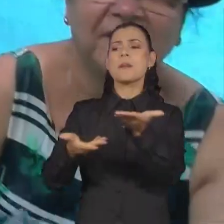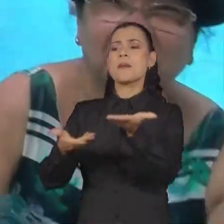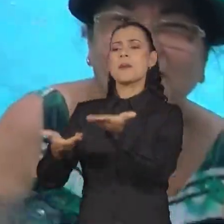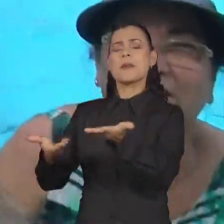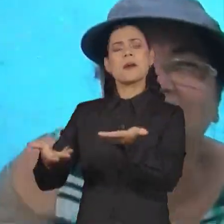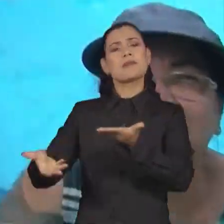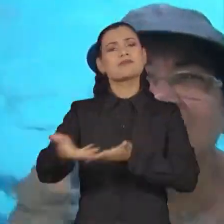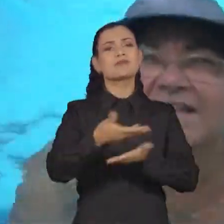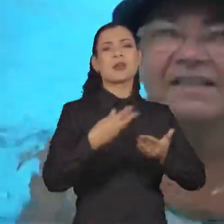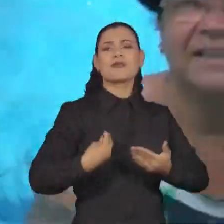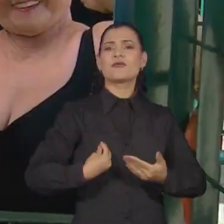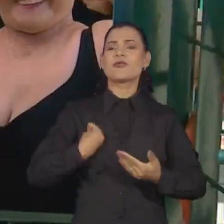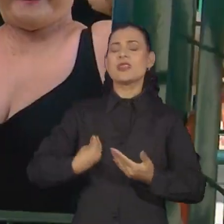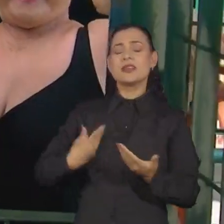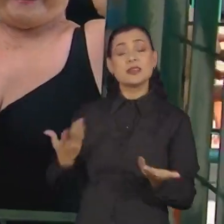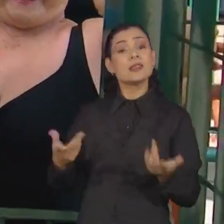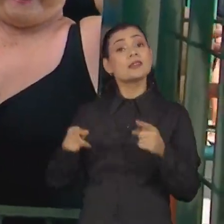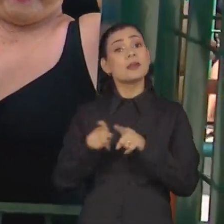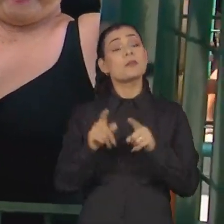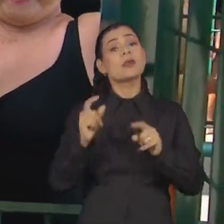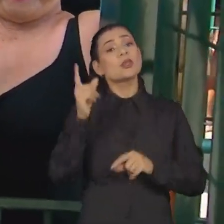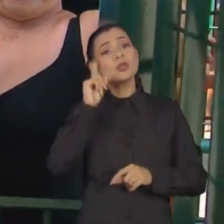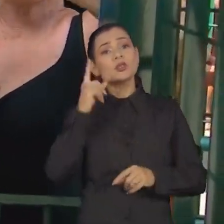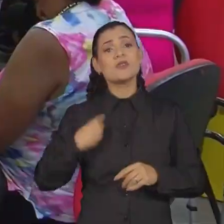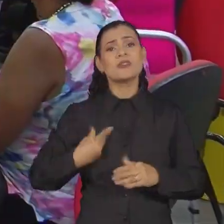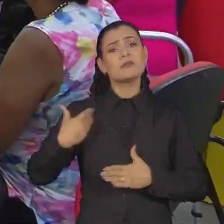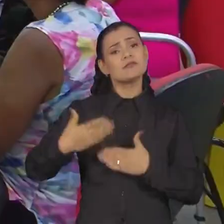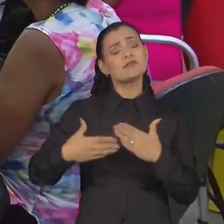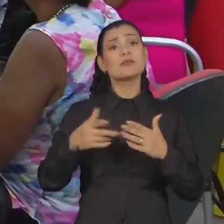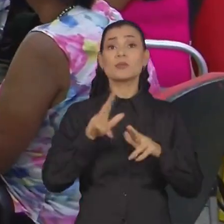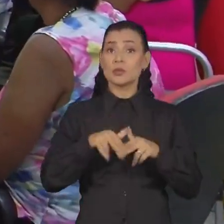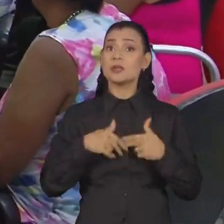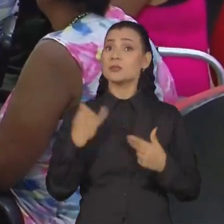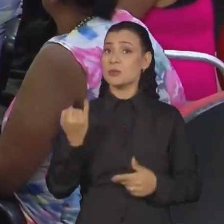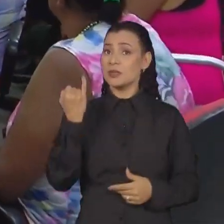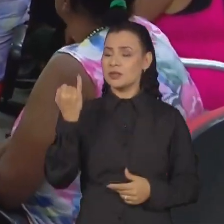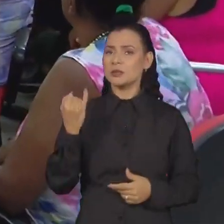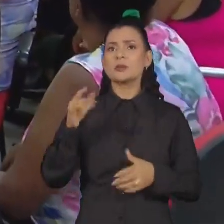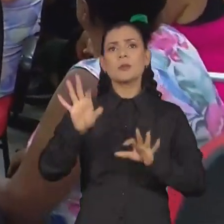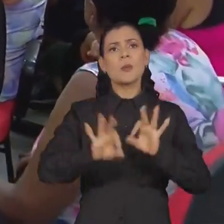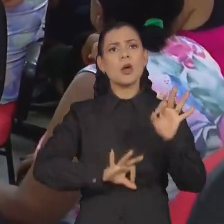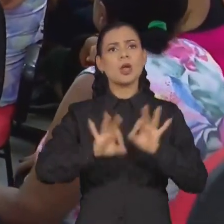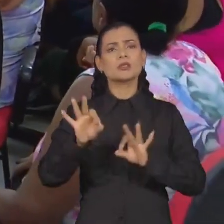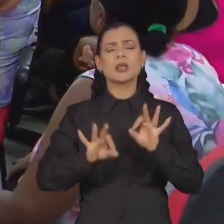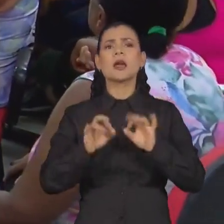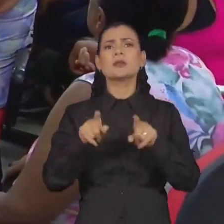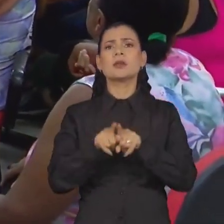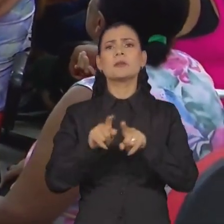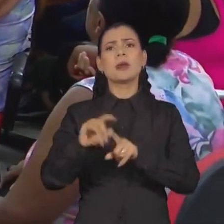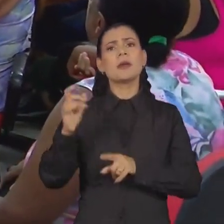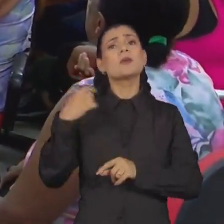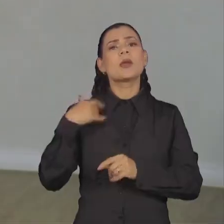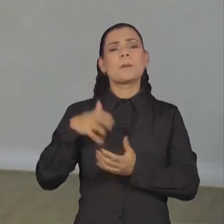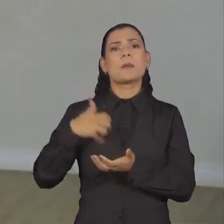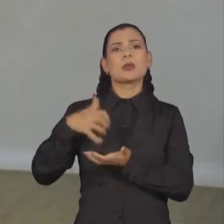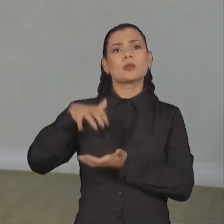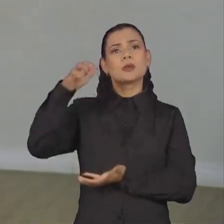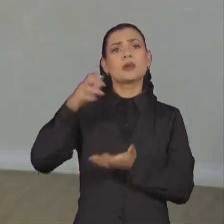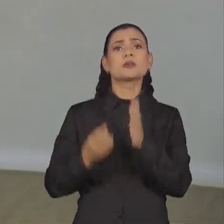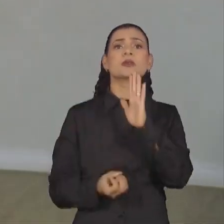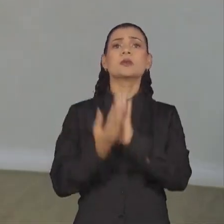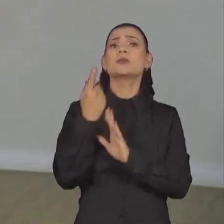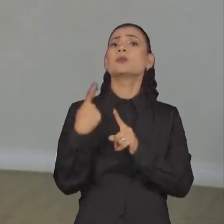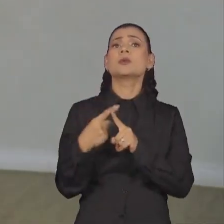de lidar com a vida, com as questões do dia a dia. O projeto da Universidade da Maturidade surgiu por a